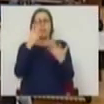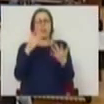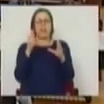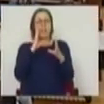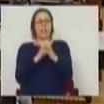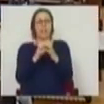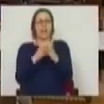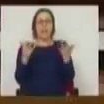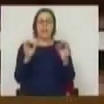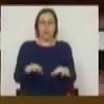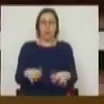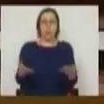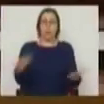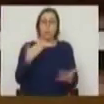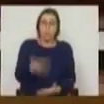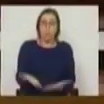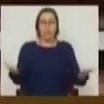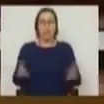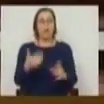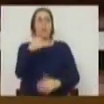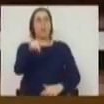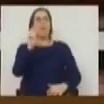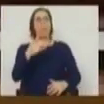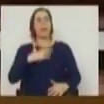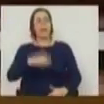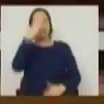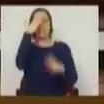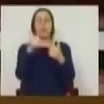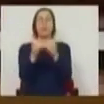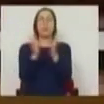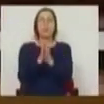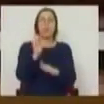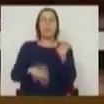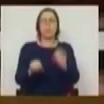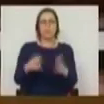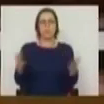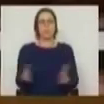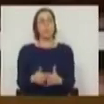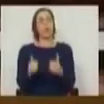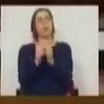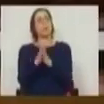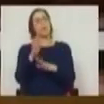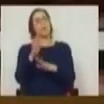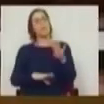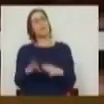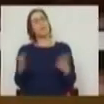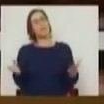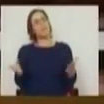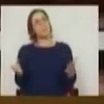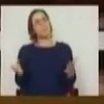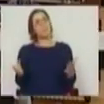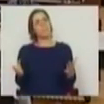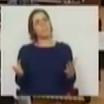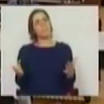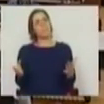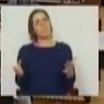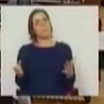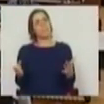que concluir. Dizer finalmente que o Bloco de Esquerda quer saber tudo o que se passou. E tudo faremos.